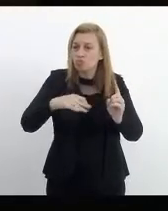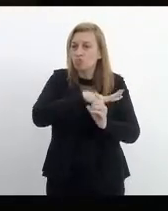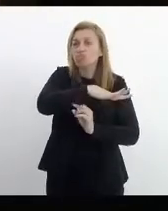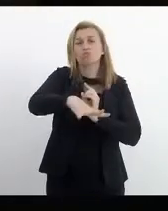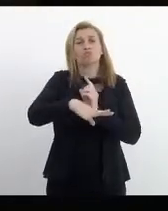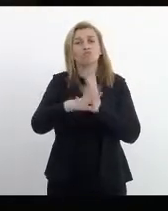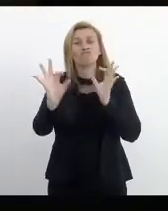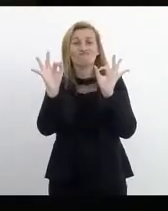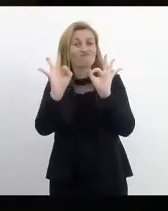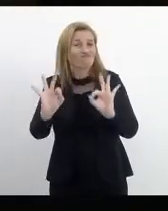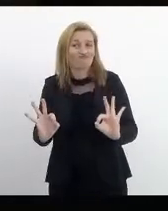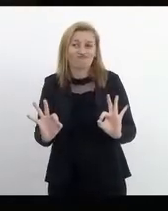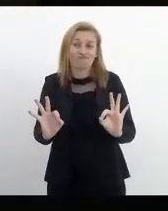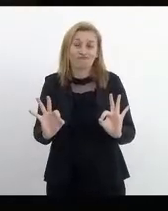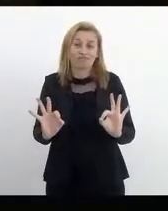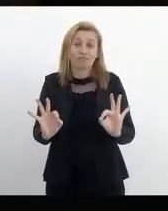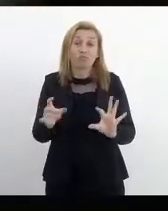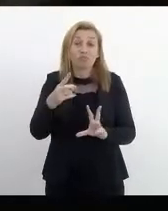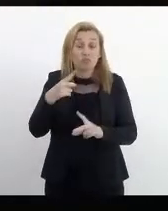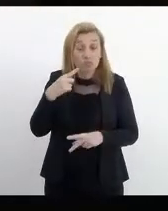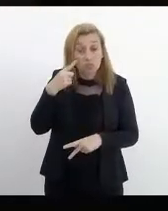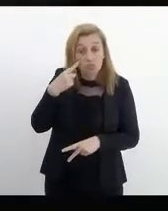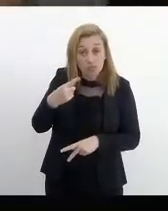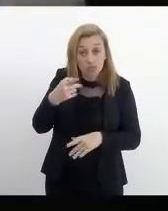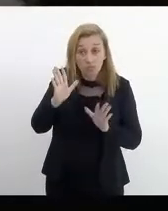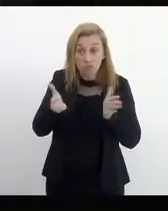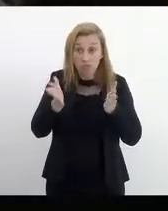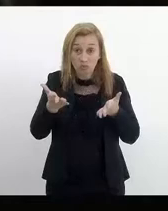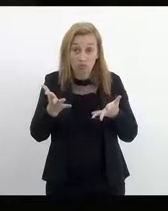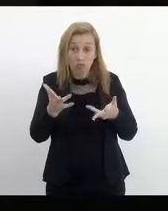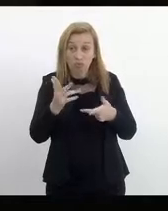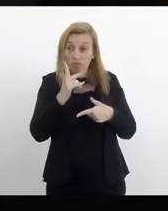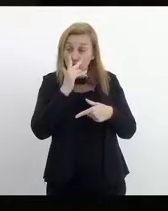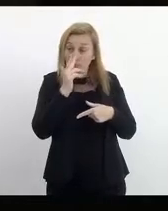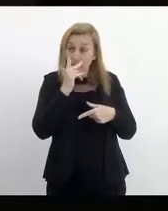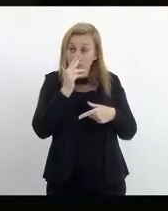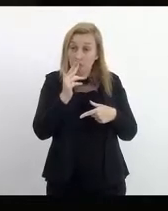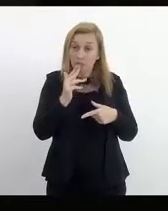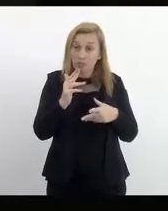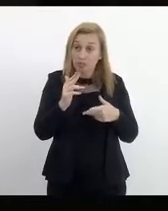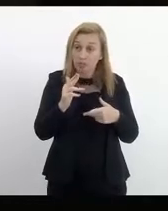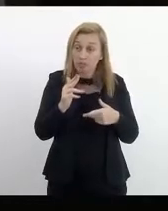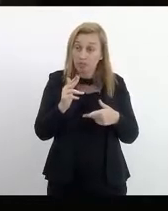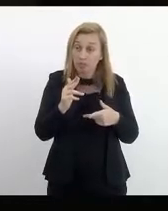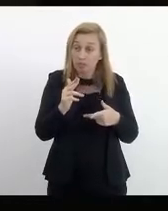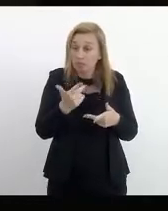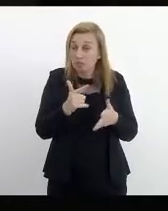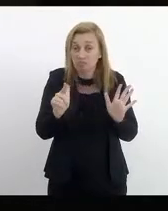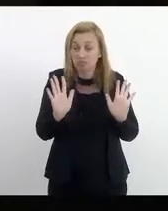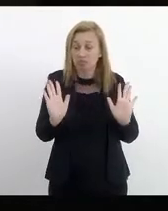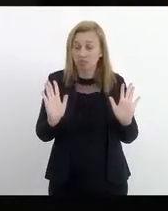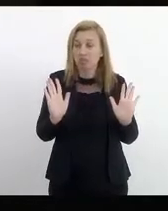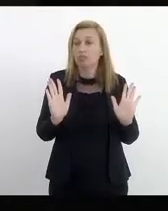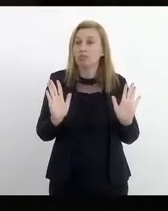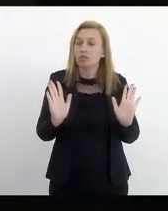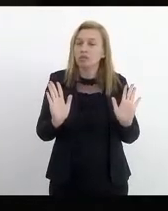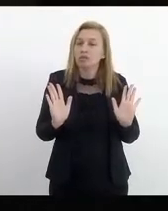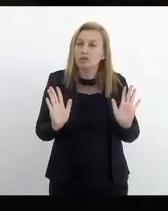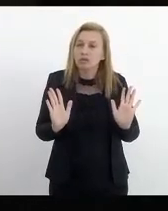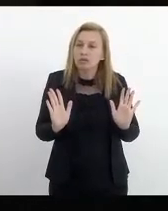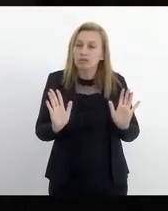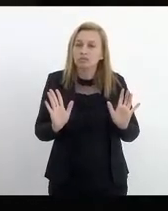quer dizer no fundo no fundo que a gente tá vendo parece que pude traz o que existe Aí sim é estudo de